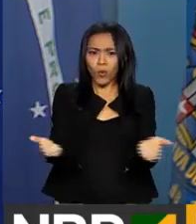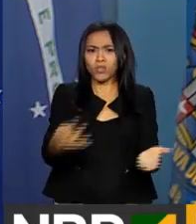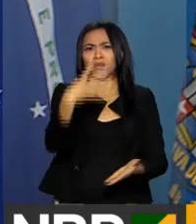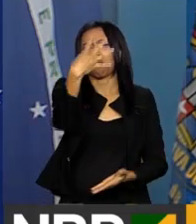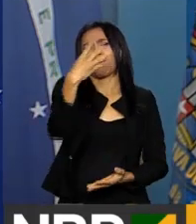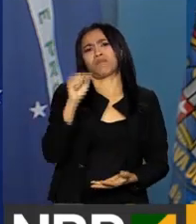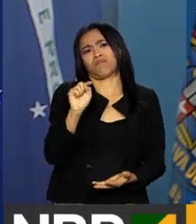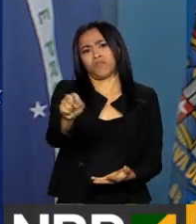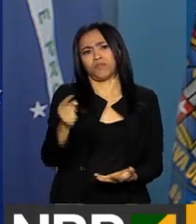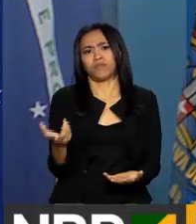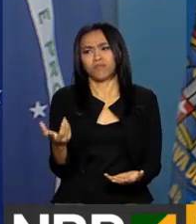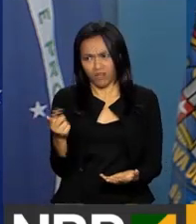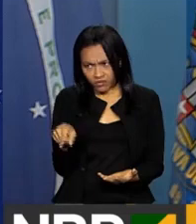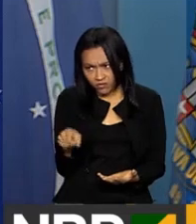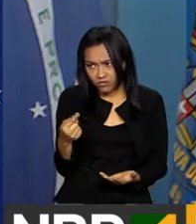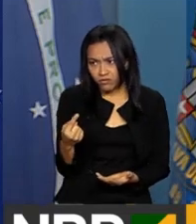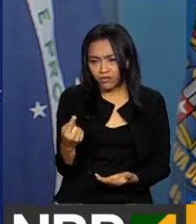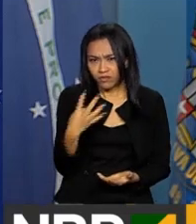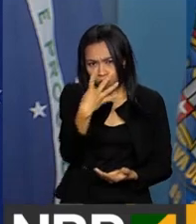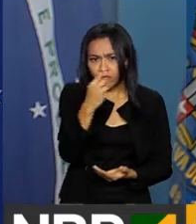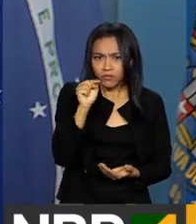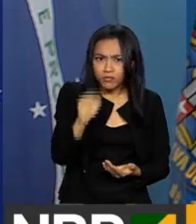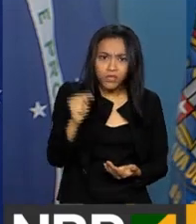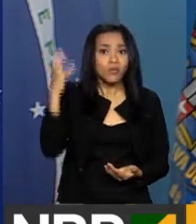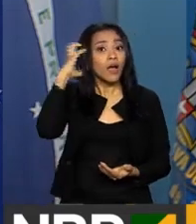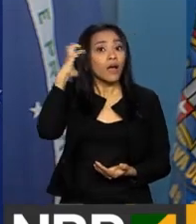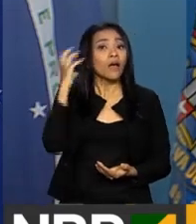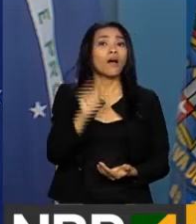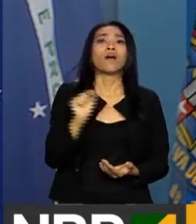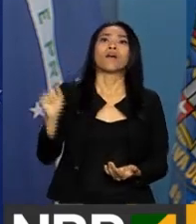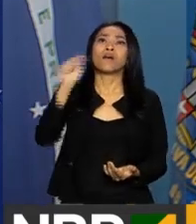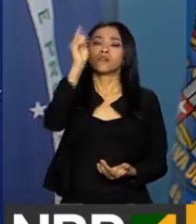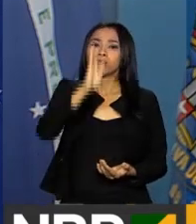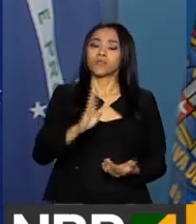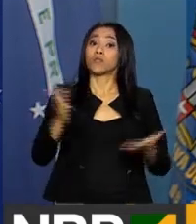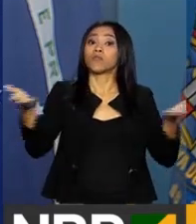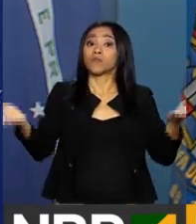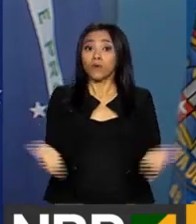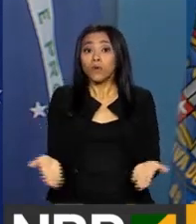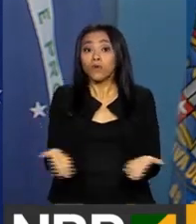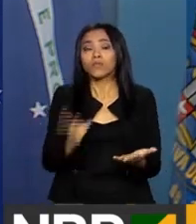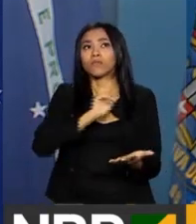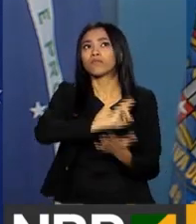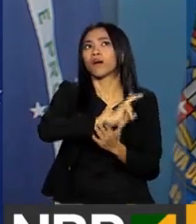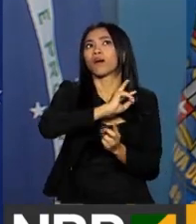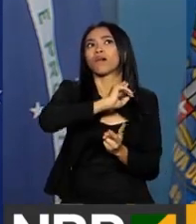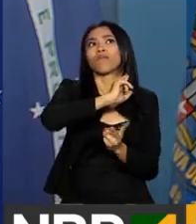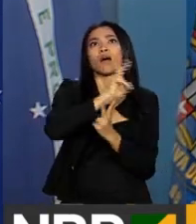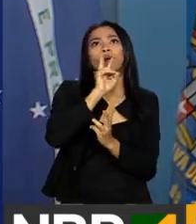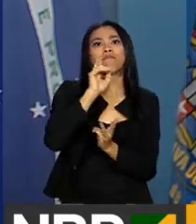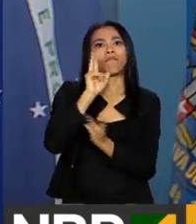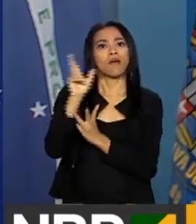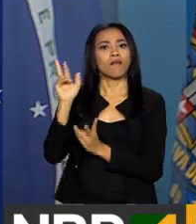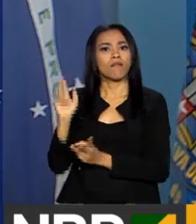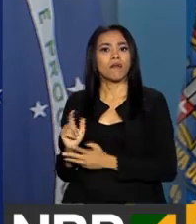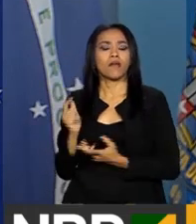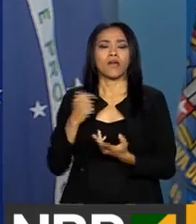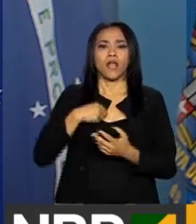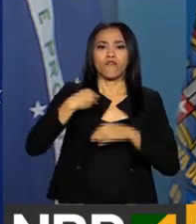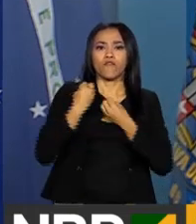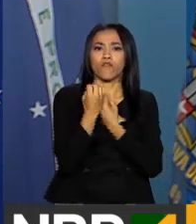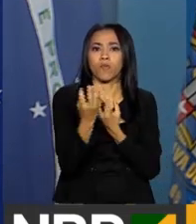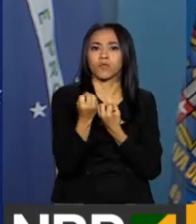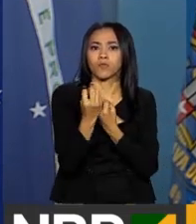4 mil é isso de emissoras de rádio no país hoje a diversificação da informação